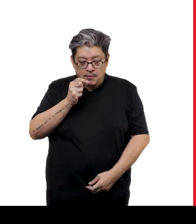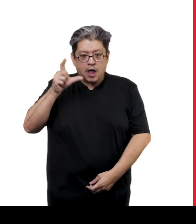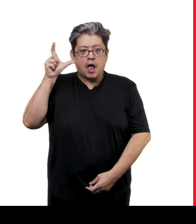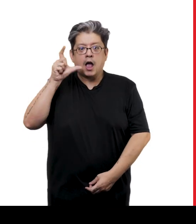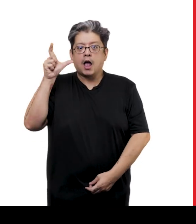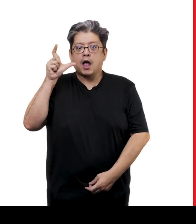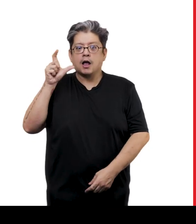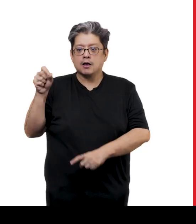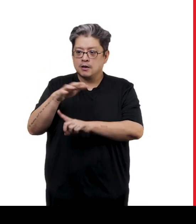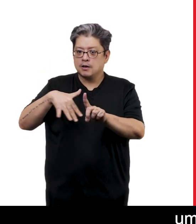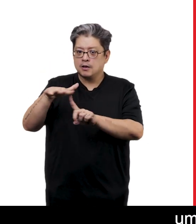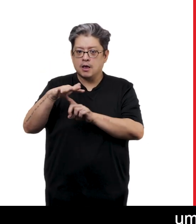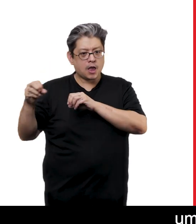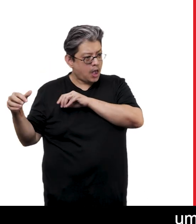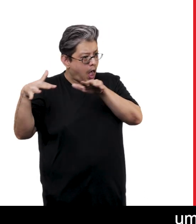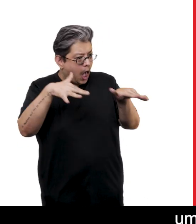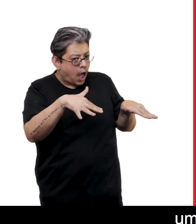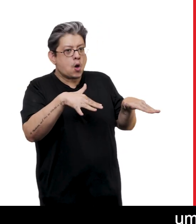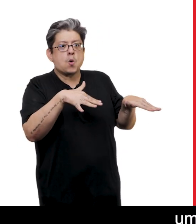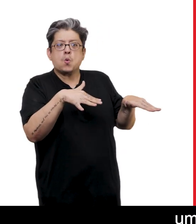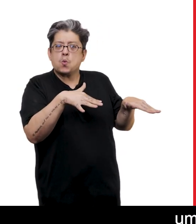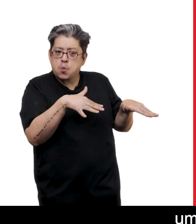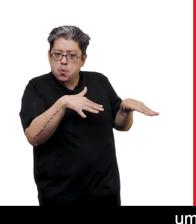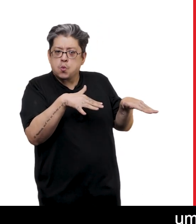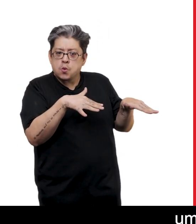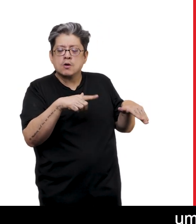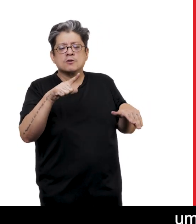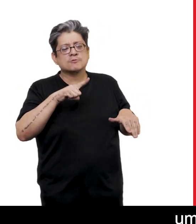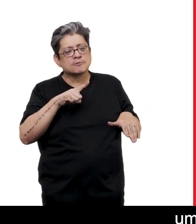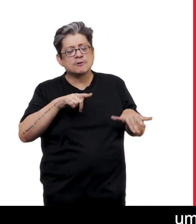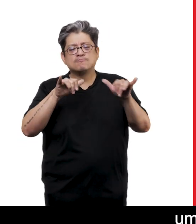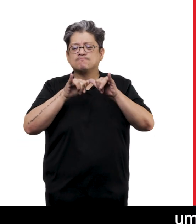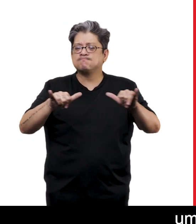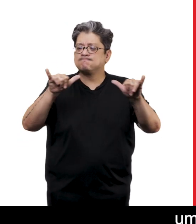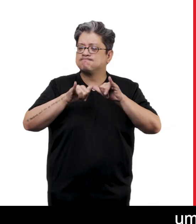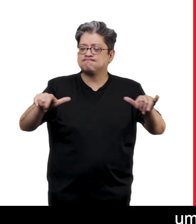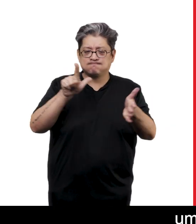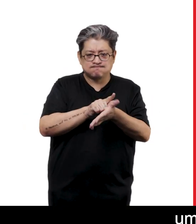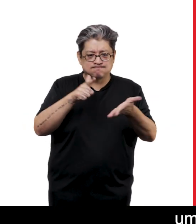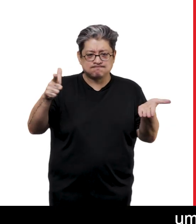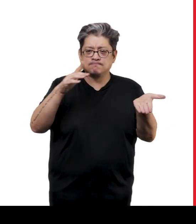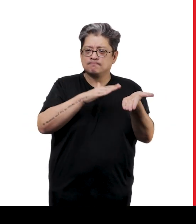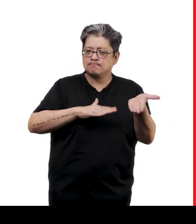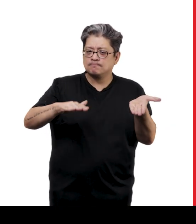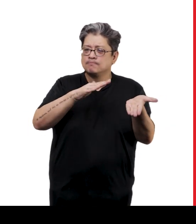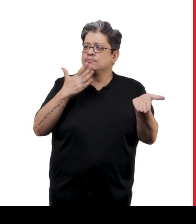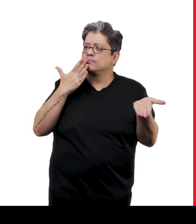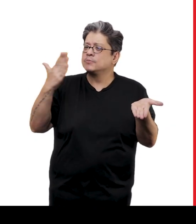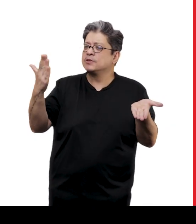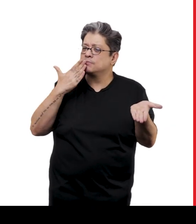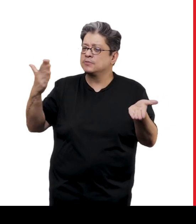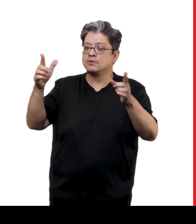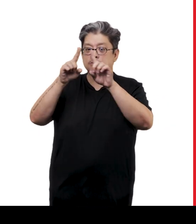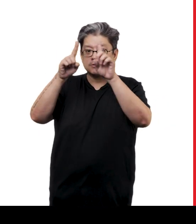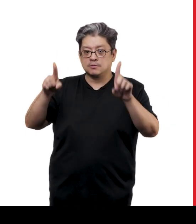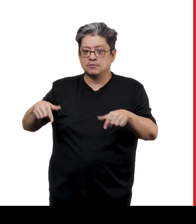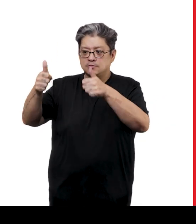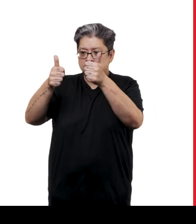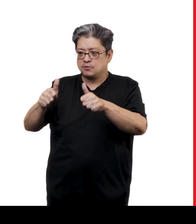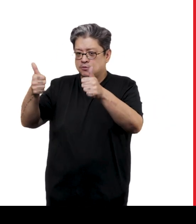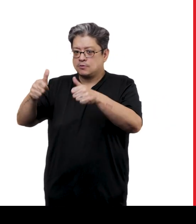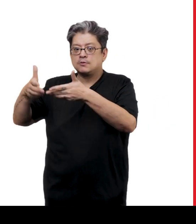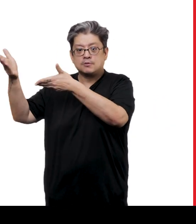e iniciou-se, então, uma intensa campanha nos jornais para a doação de obras-primas para enriquecer a sua coleção.